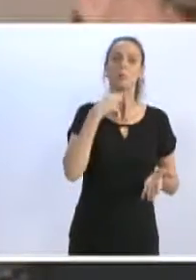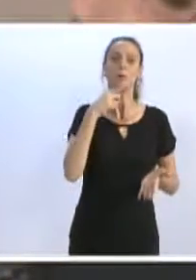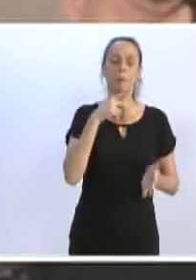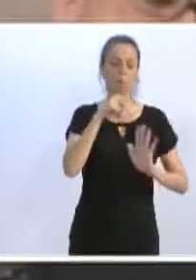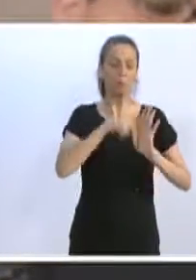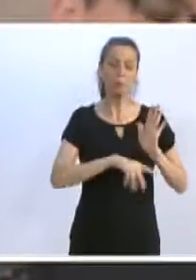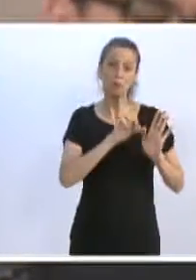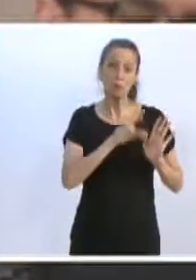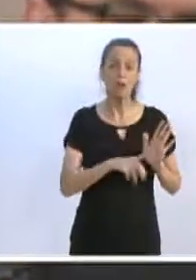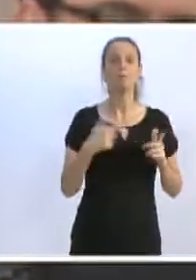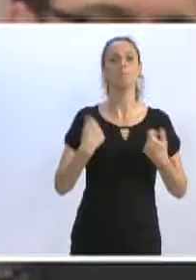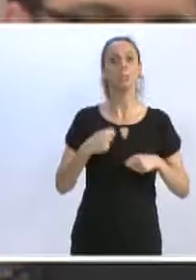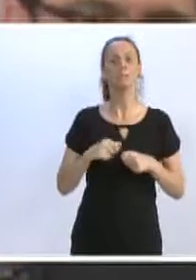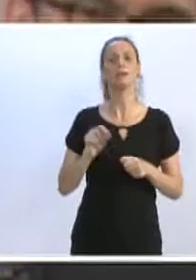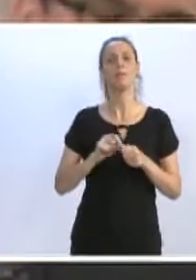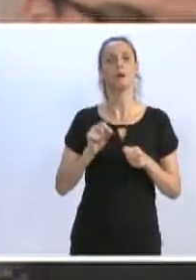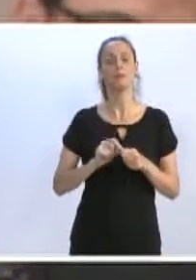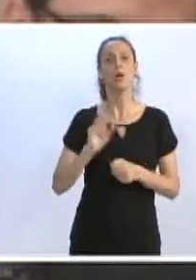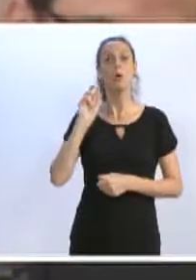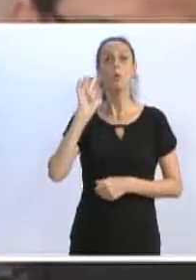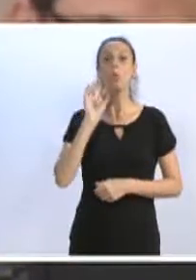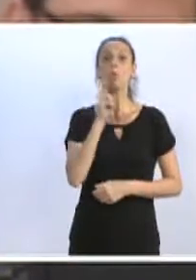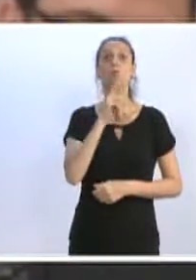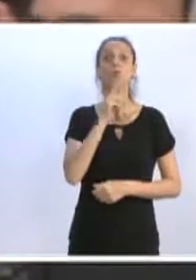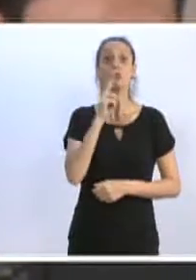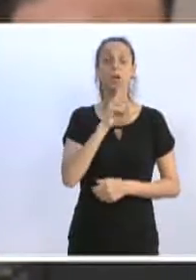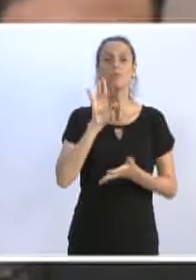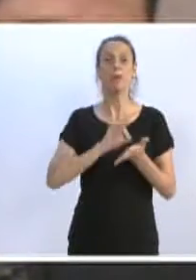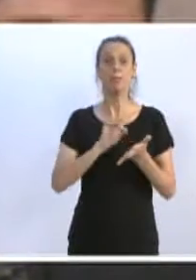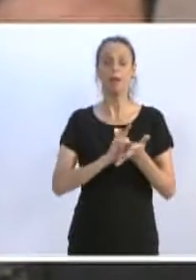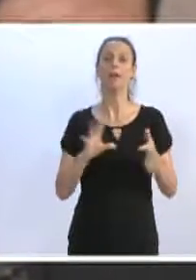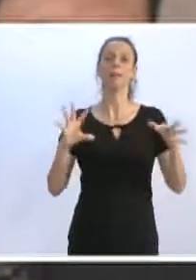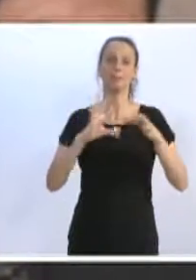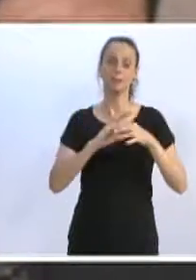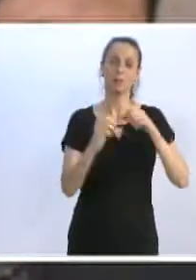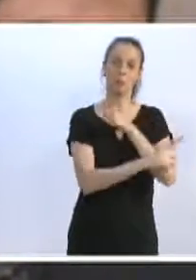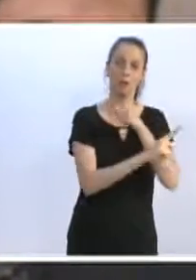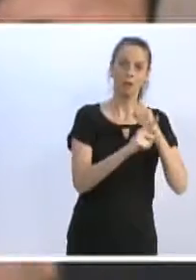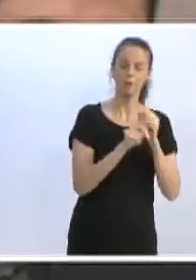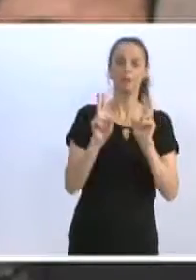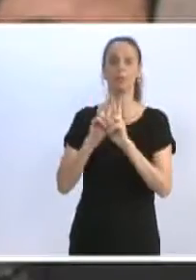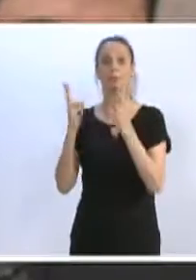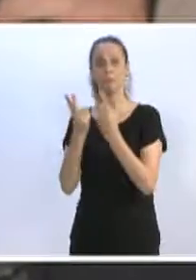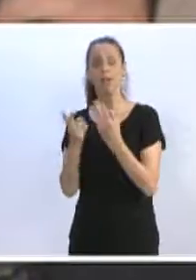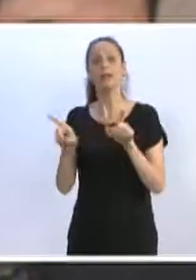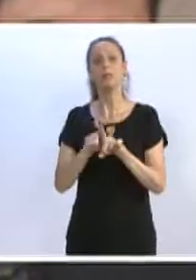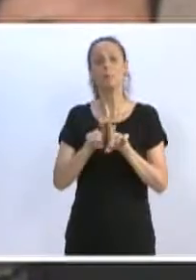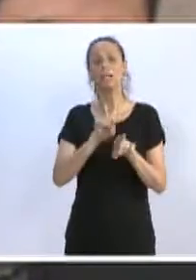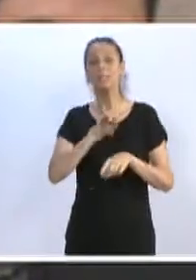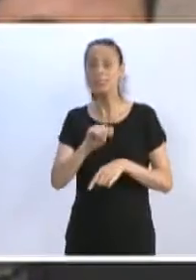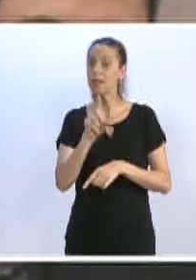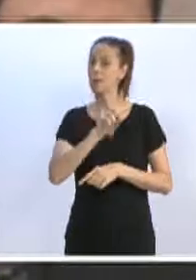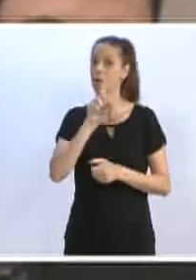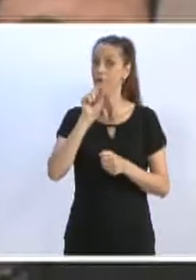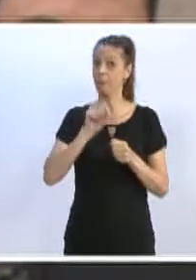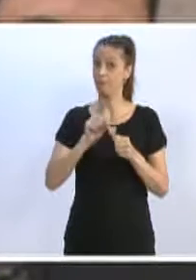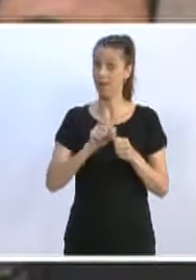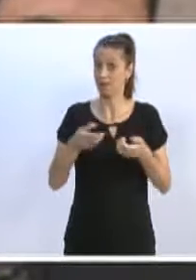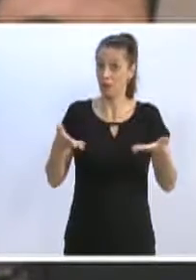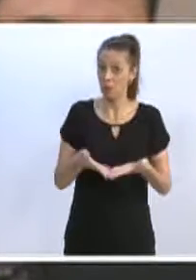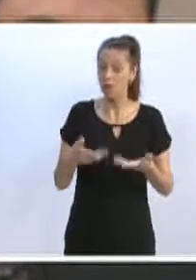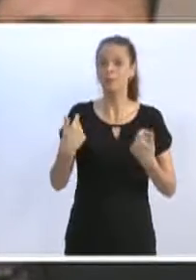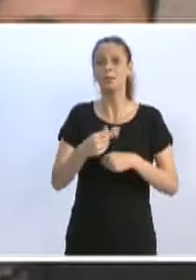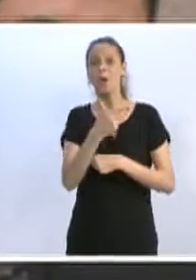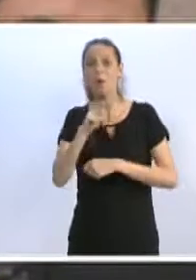atrás ligação vila garcia já ea desobstrução daquela rua pra paliativamente ajudar por enquanto enquanto não se faz a ligação oficial parabéns